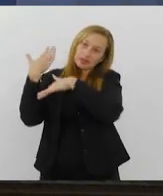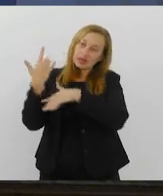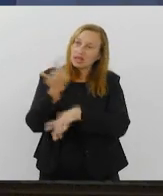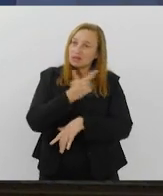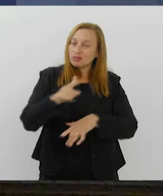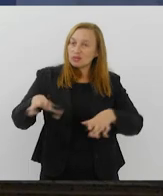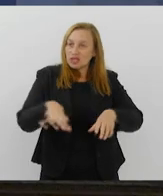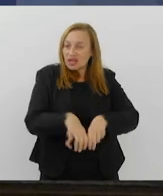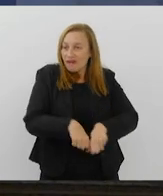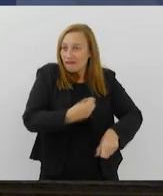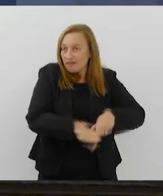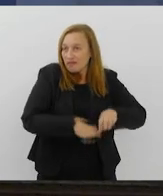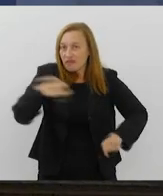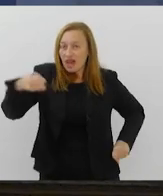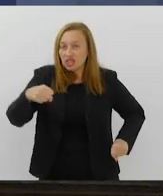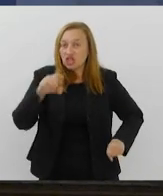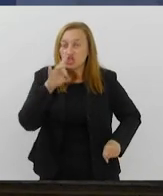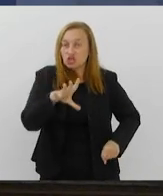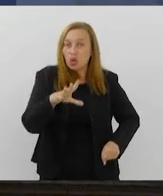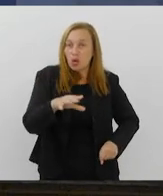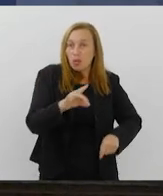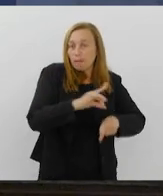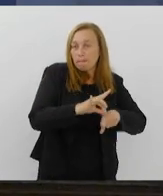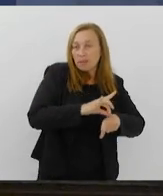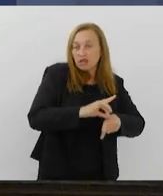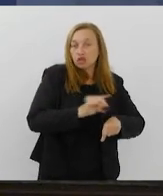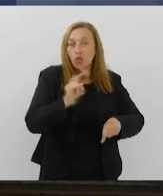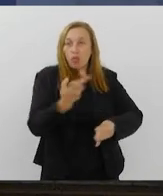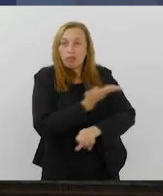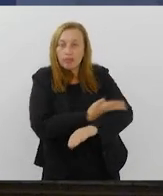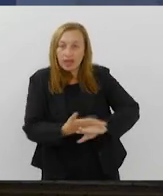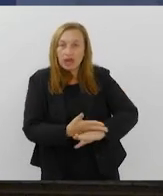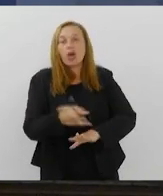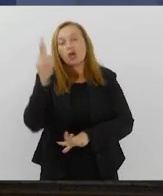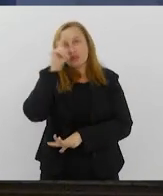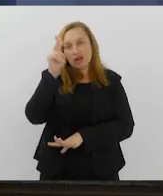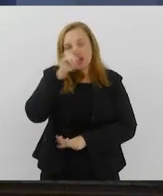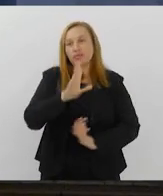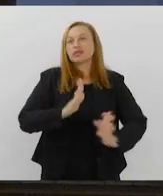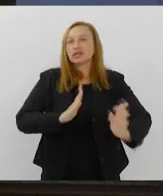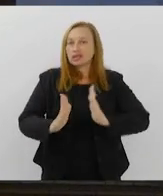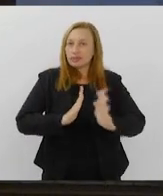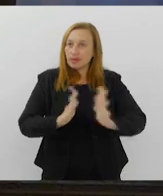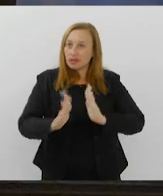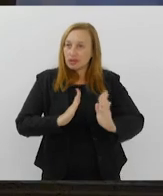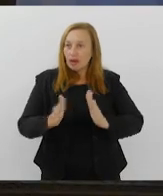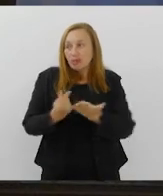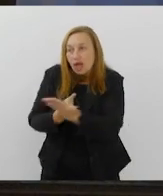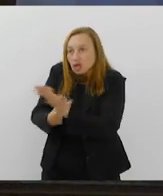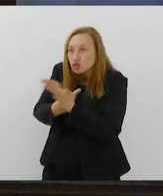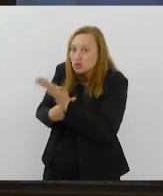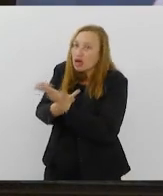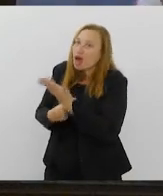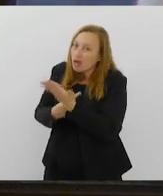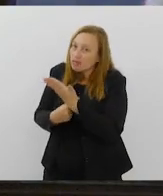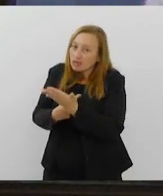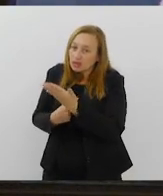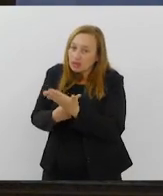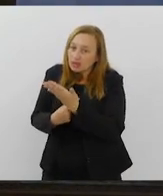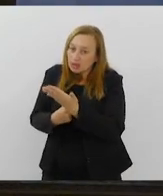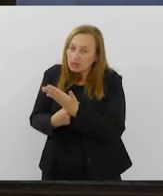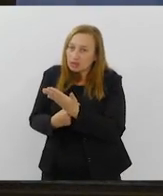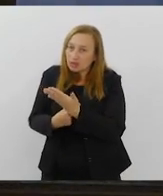ou branca, não é? Então, eu me lembro dessa época, me socorria muito com o